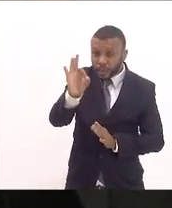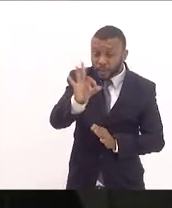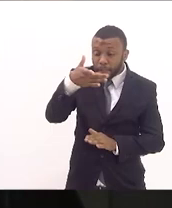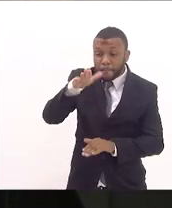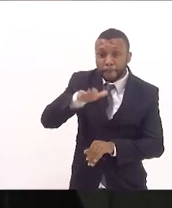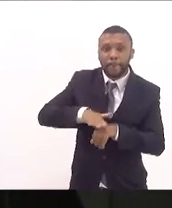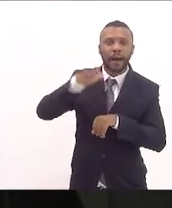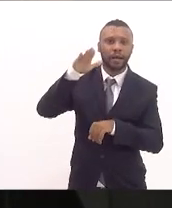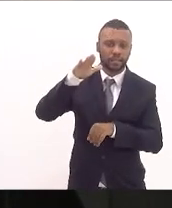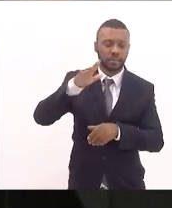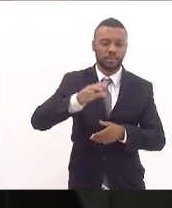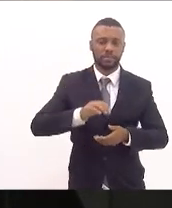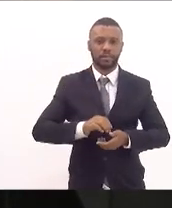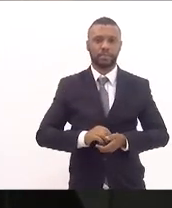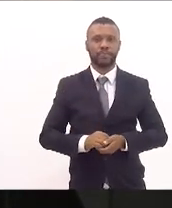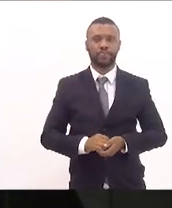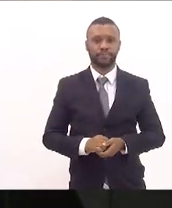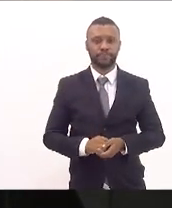cento